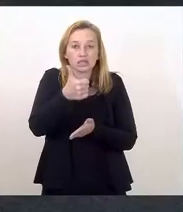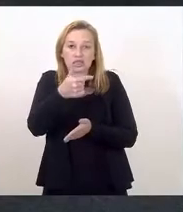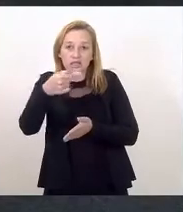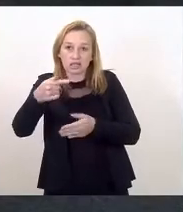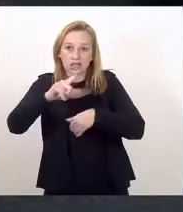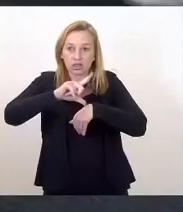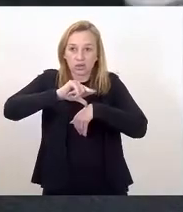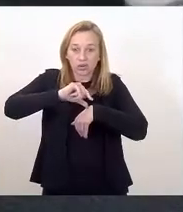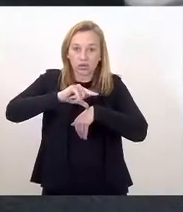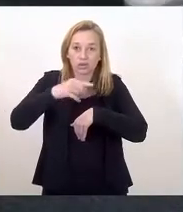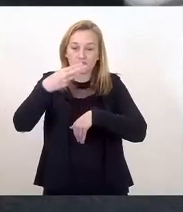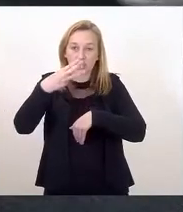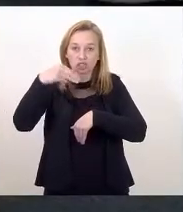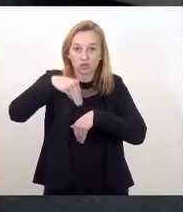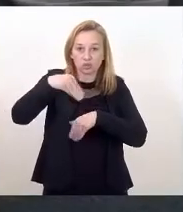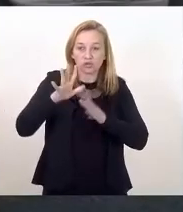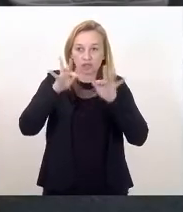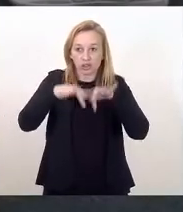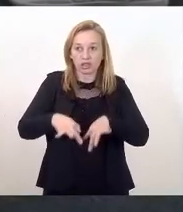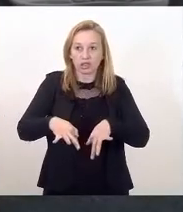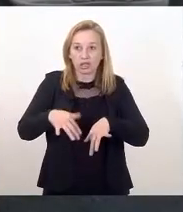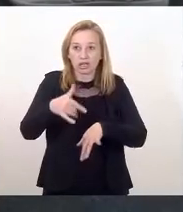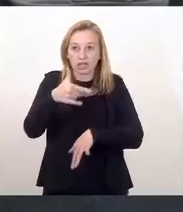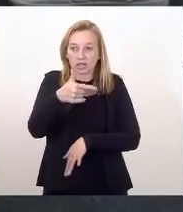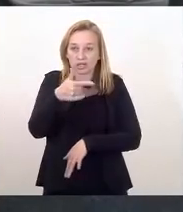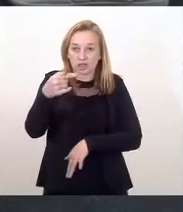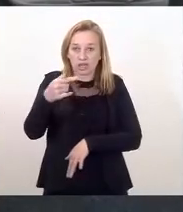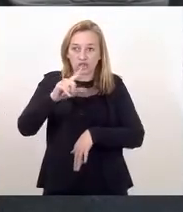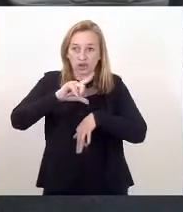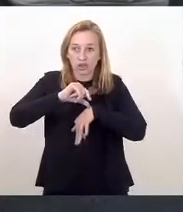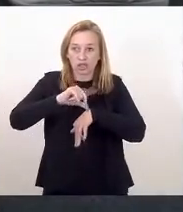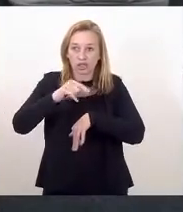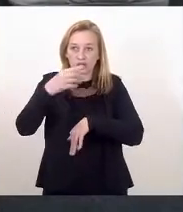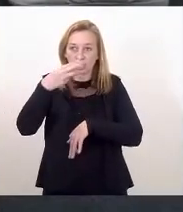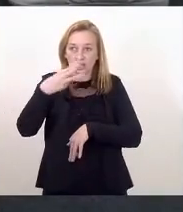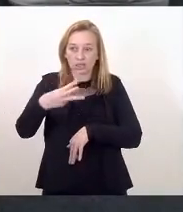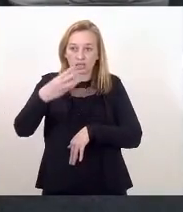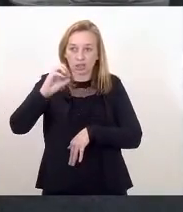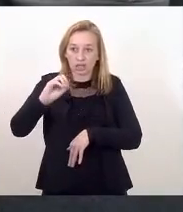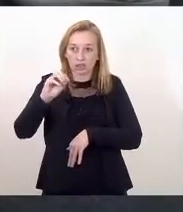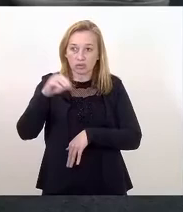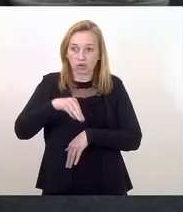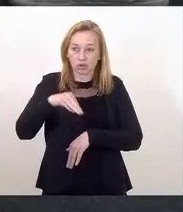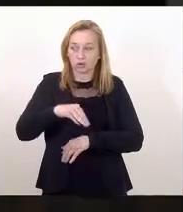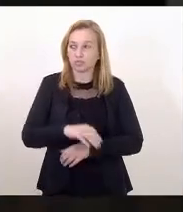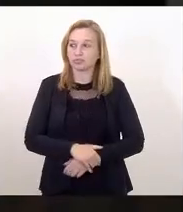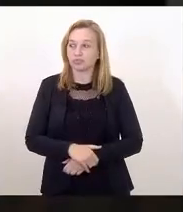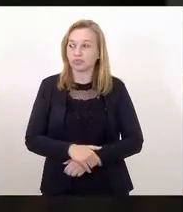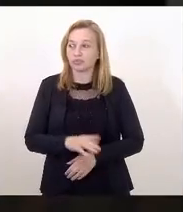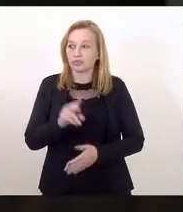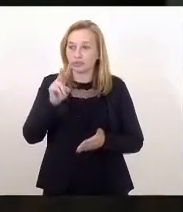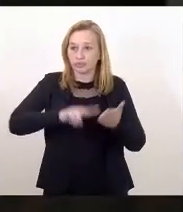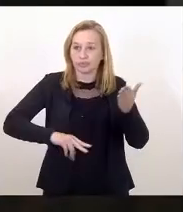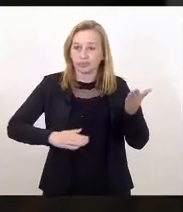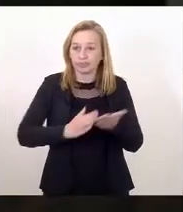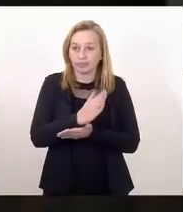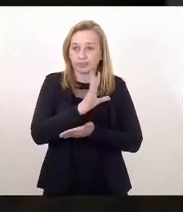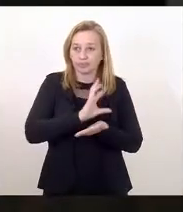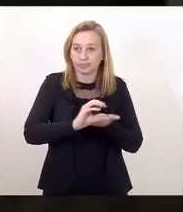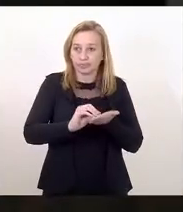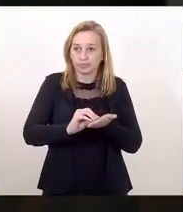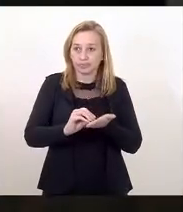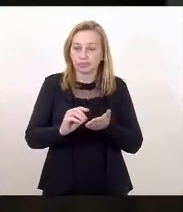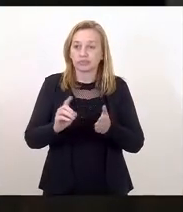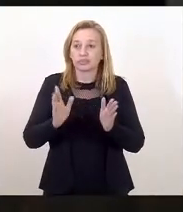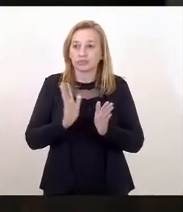às 17 horas e 3 minutos, encerrou-se às 17 horas e 30 minutos. Lida e aprovada a ata,